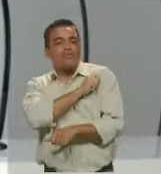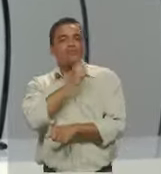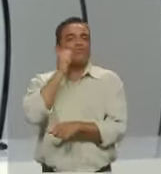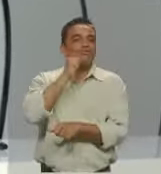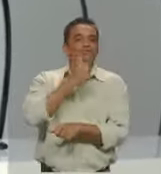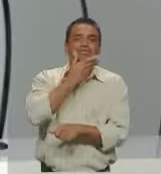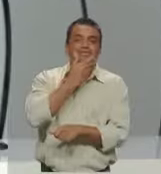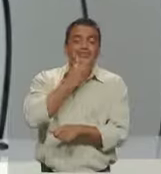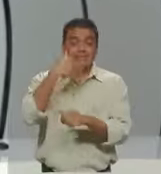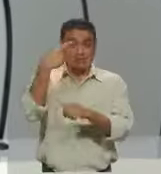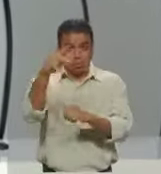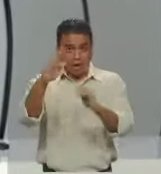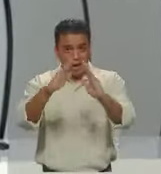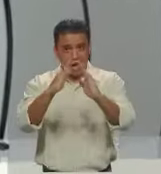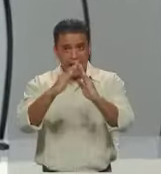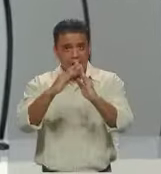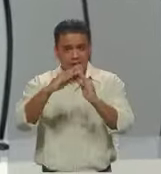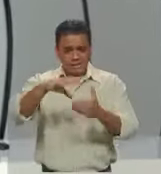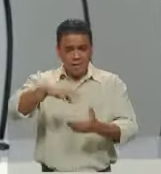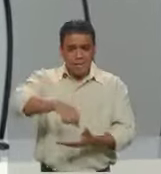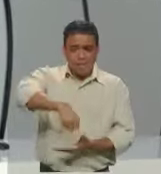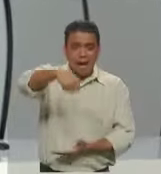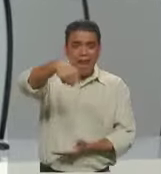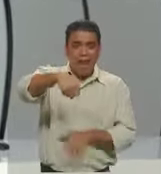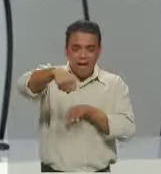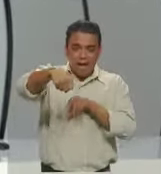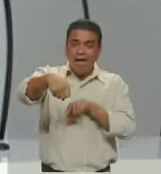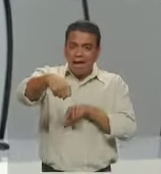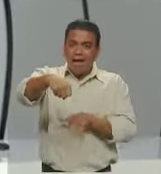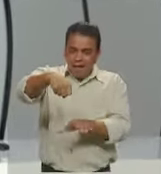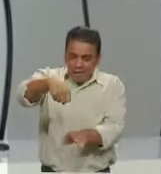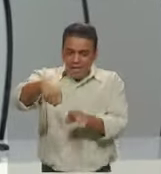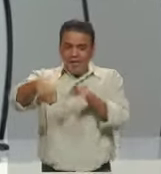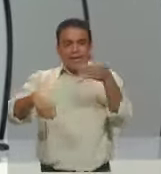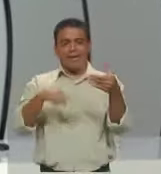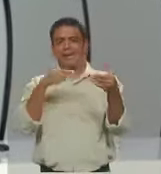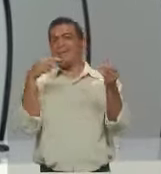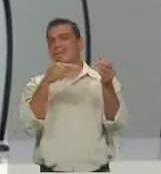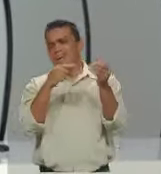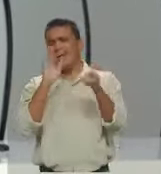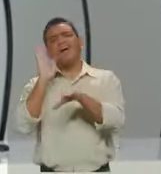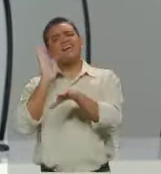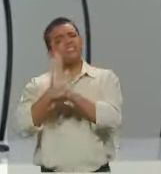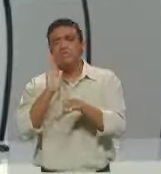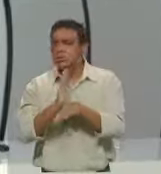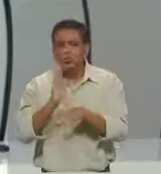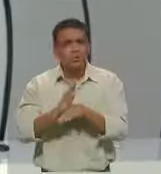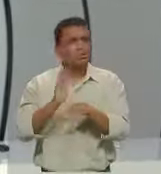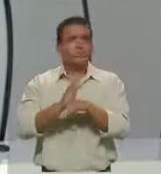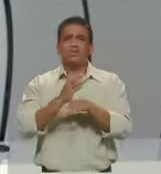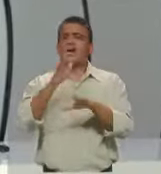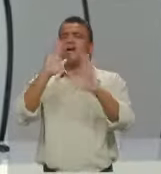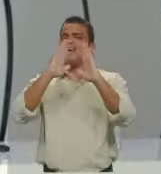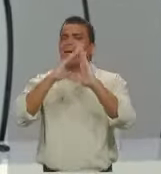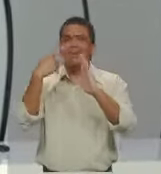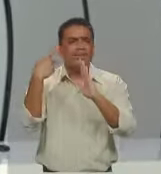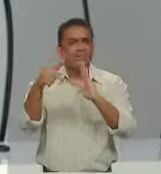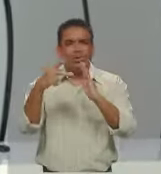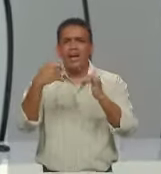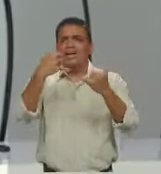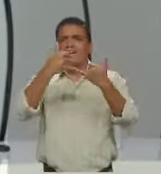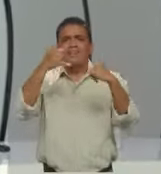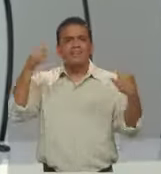vocês puderem na casa de vocês ter uma maleta de ferramentas, ter um instrumento desse aqui, vai ajudar bastante em várias situações que envolvem